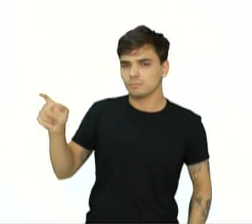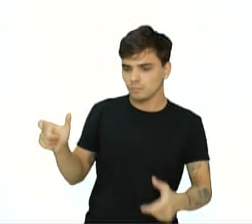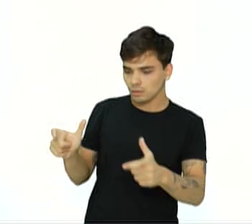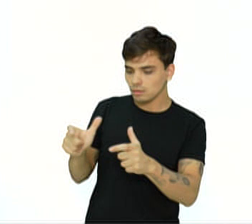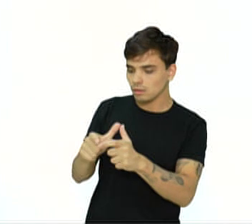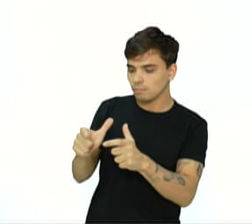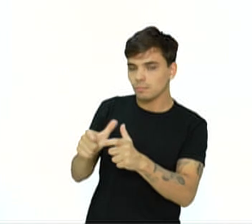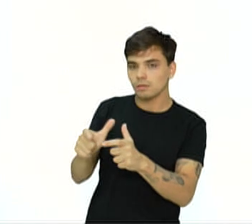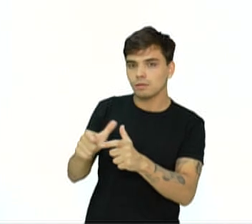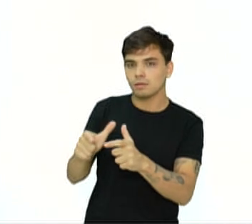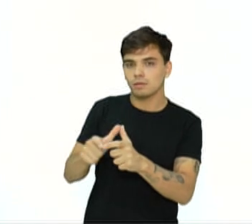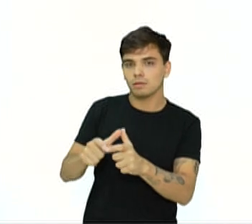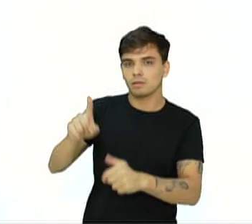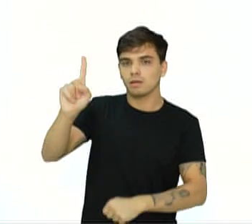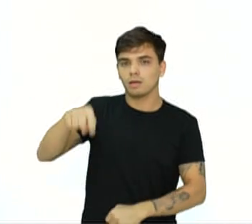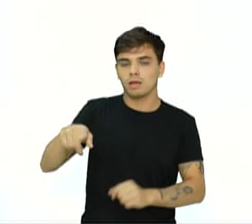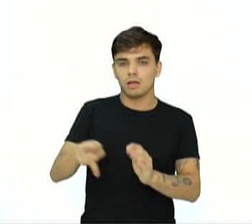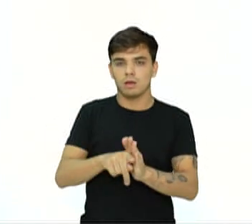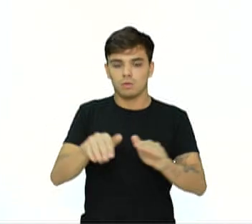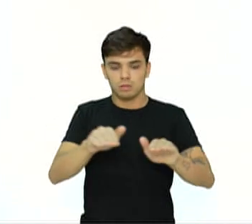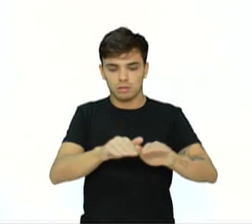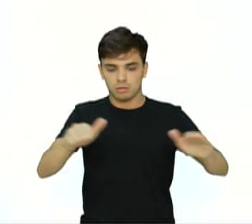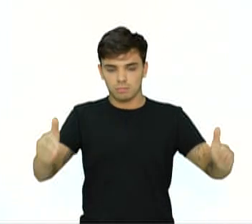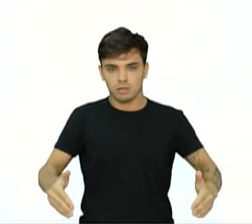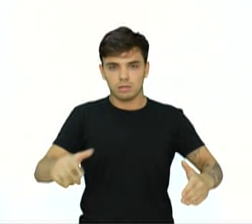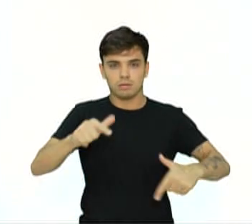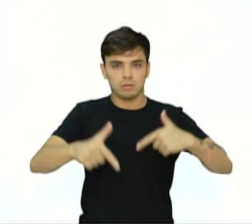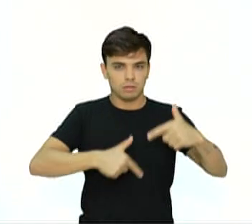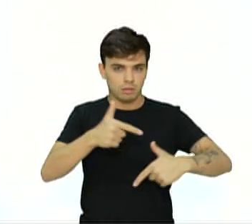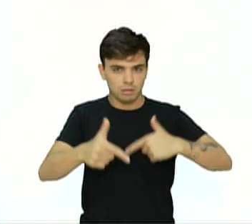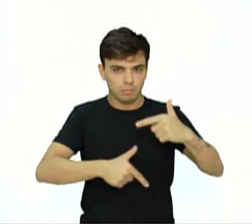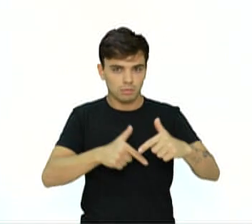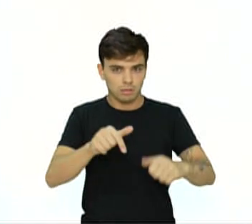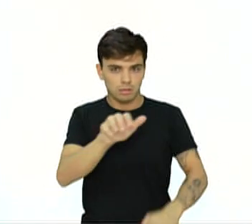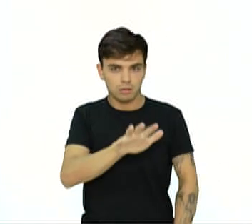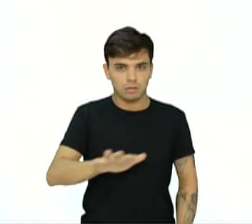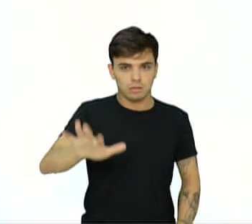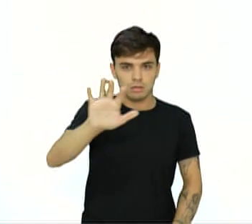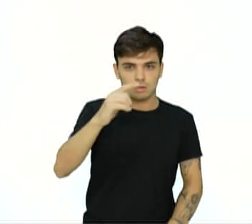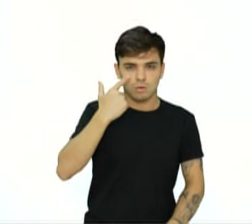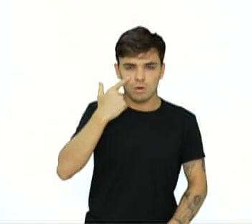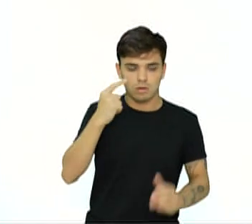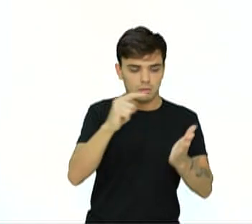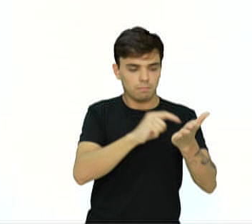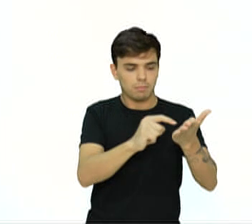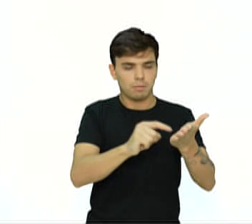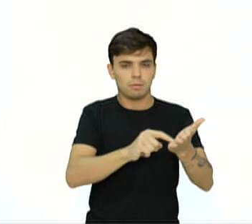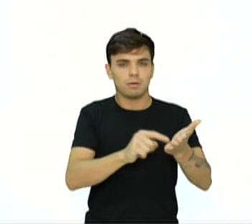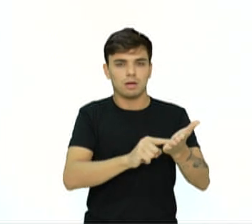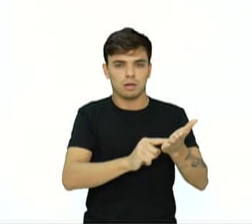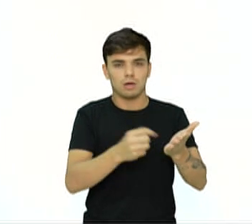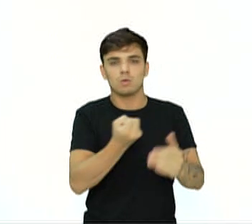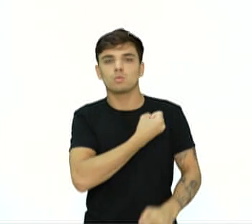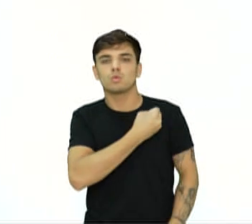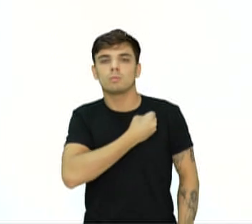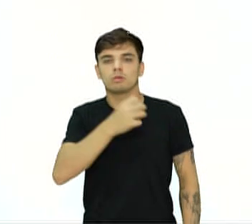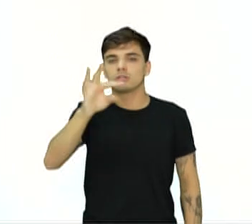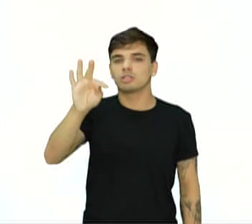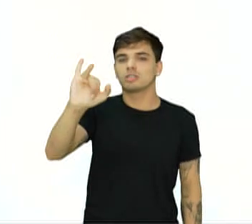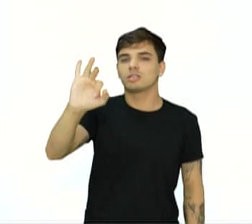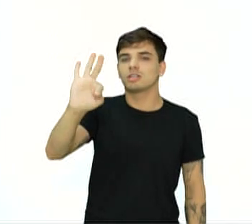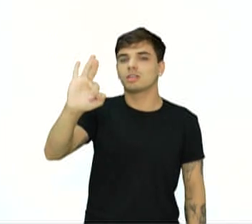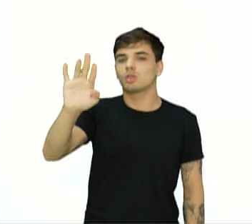pequenininho é ali onde o mesário vai trabalhar, né? Em geral, ele digita aqui o título do eleitor,